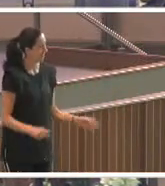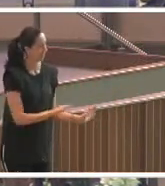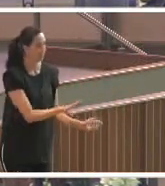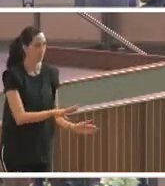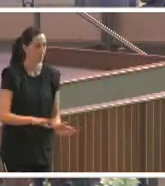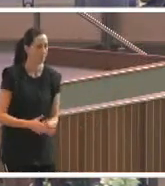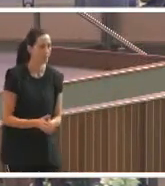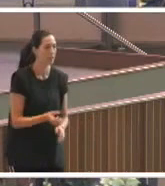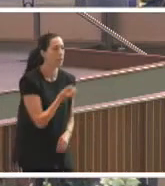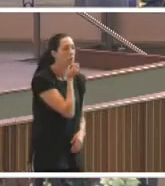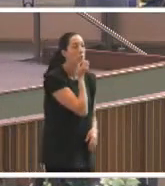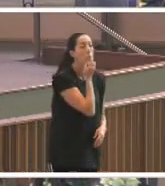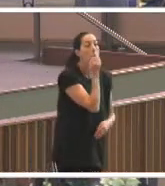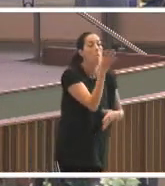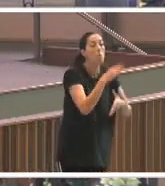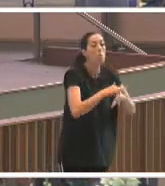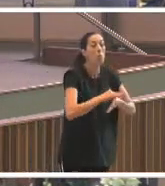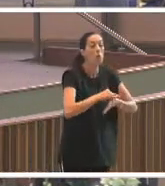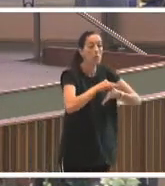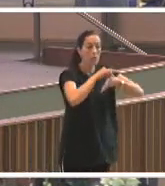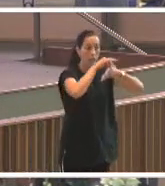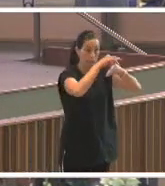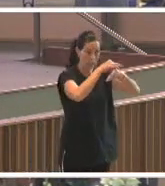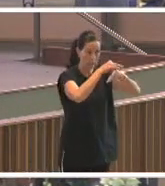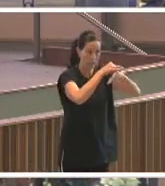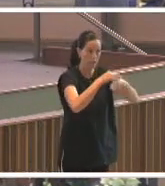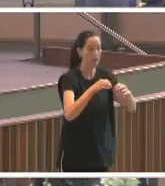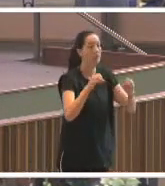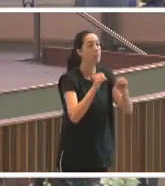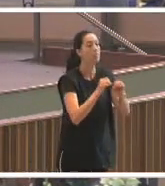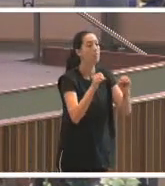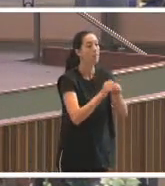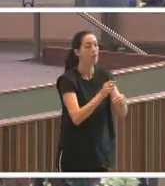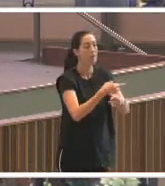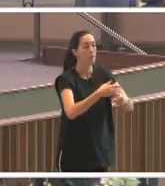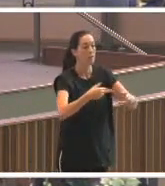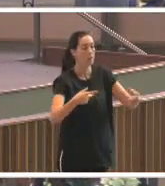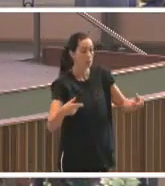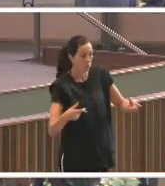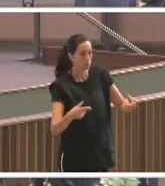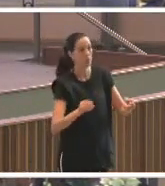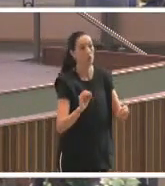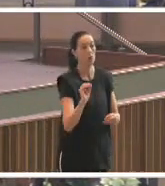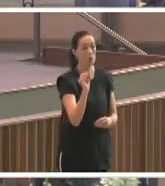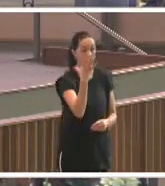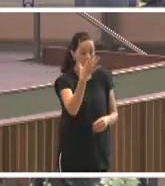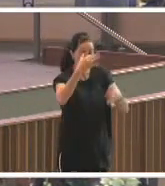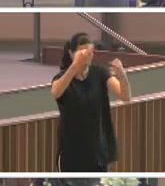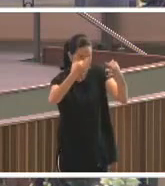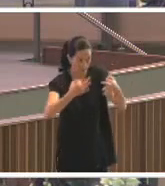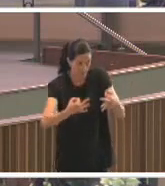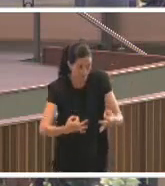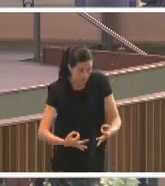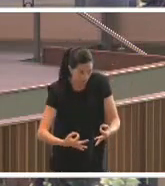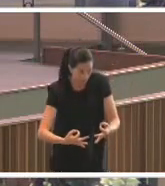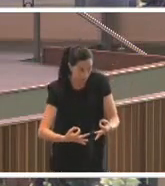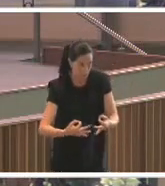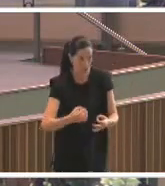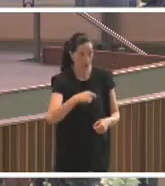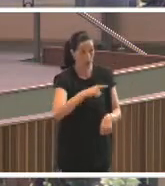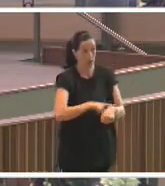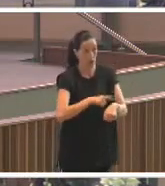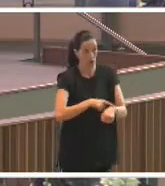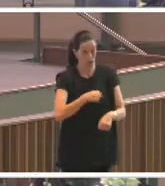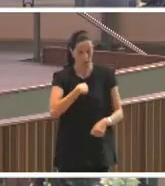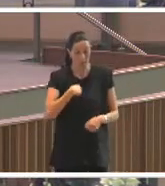que as coisas funcionem quando ele está perto. O bom líder é quando tudo funciona muito bem e até melhor quando ele